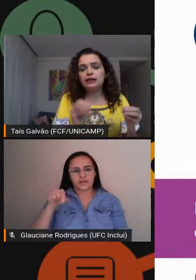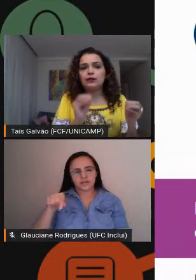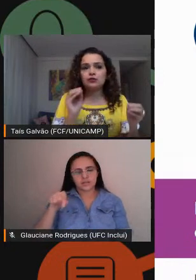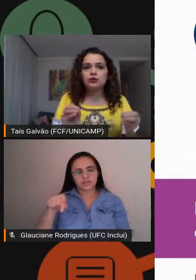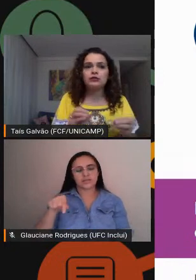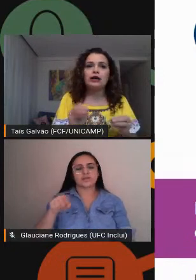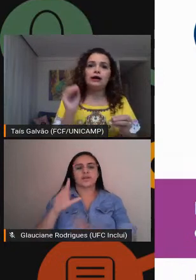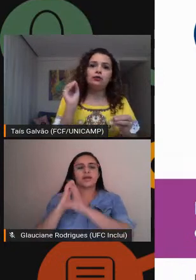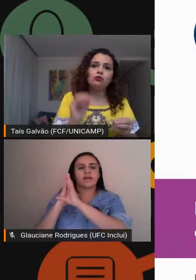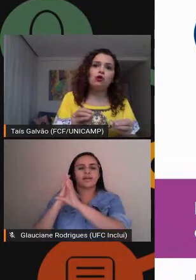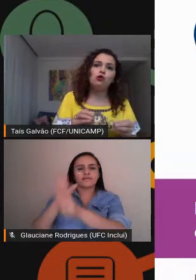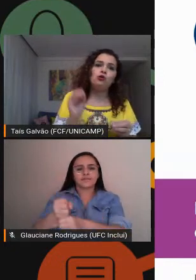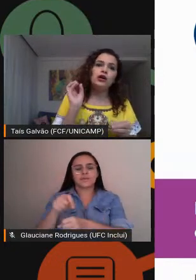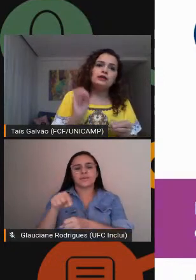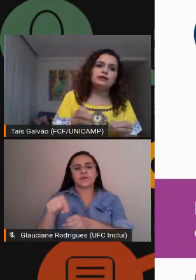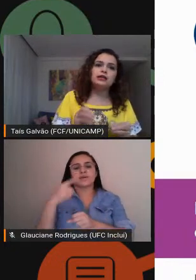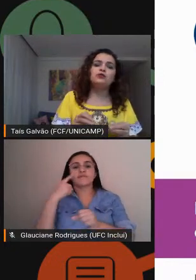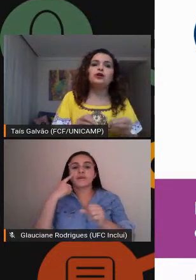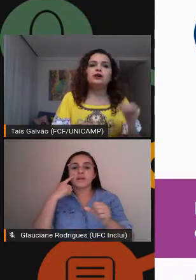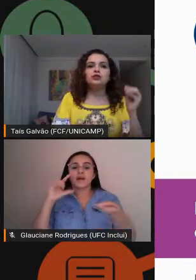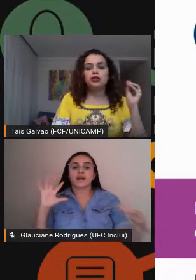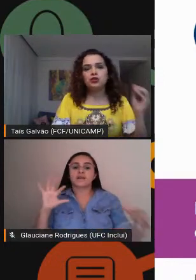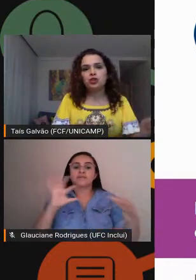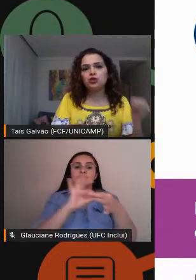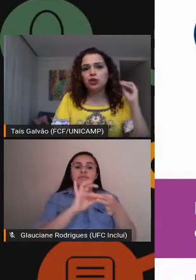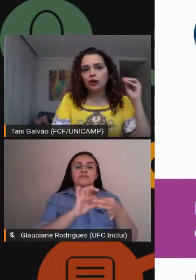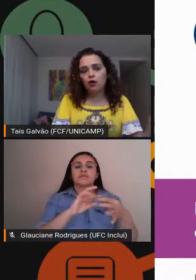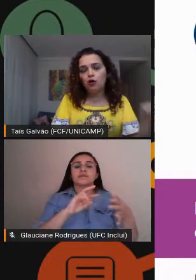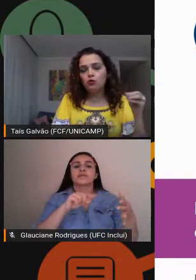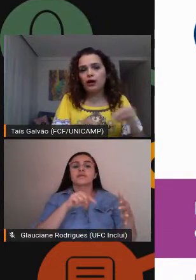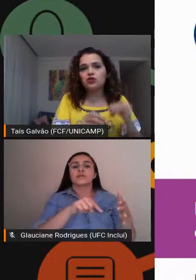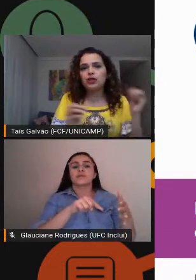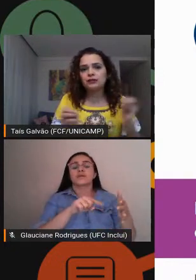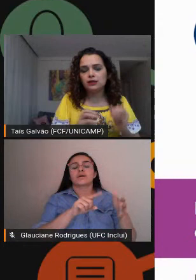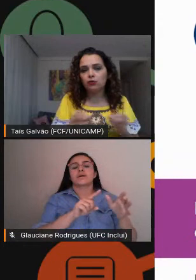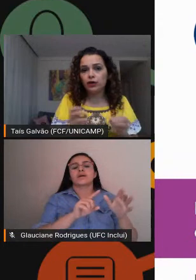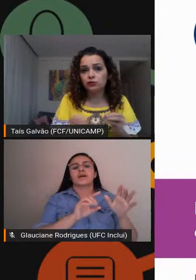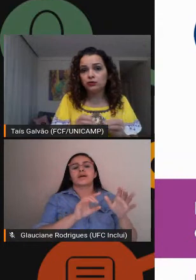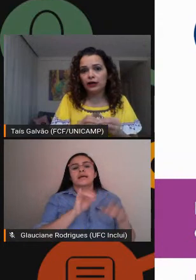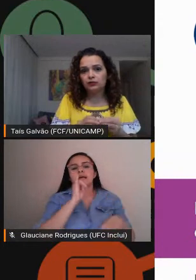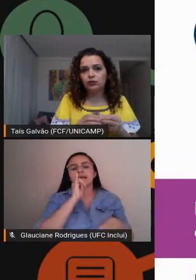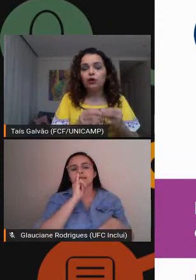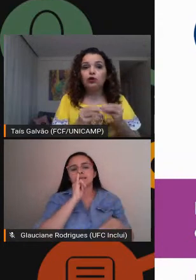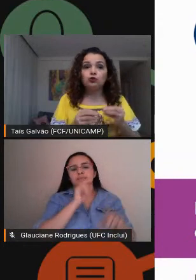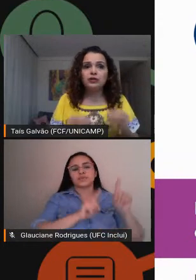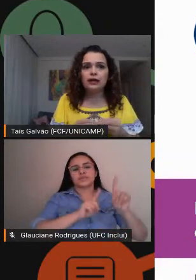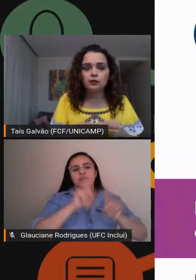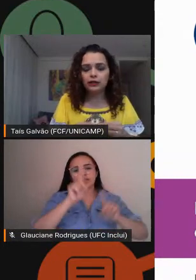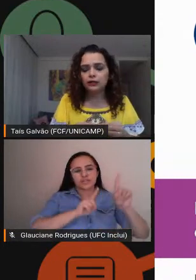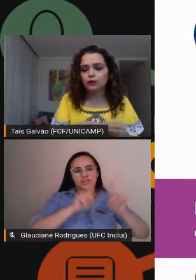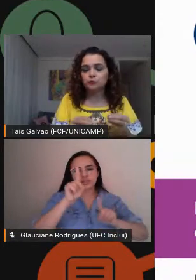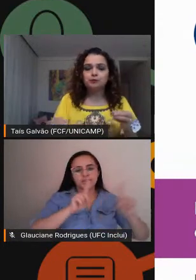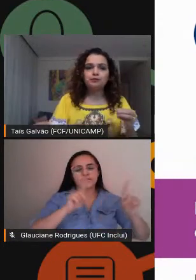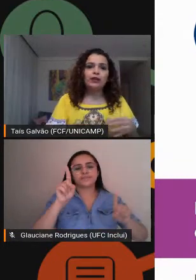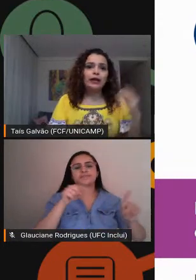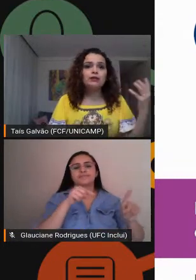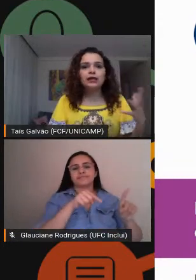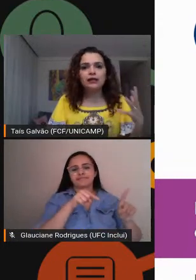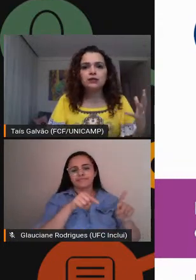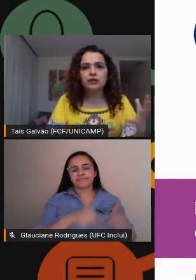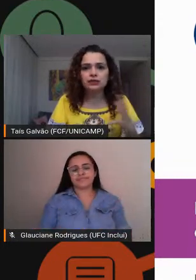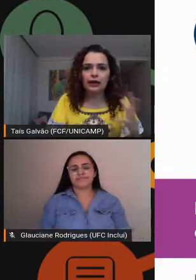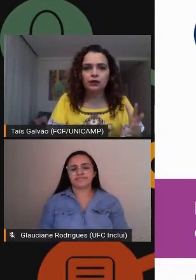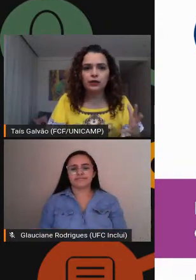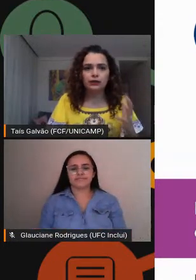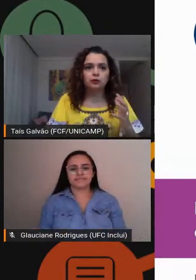se ele estava associado com significância estatística ou a direção do resultado do ensaio clínico. E aí, o que,